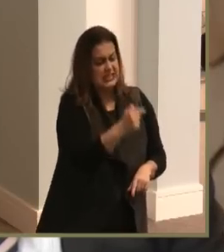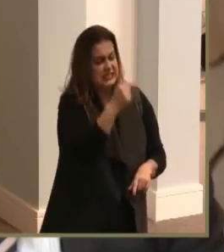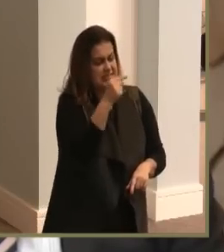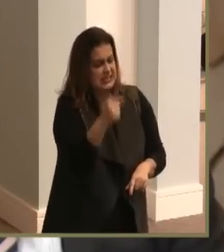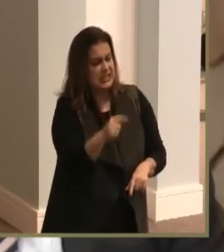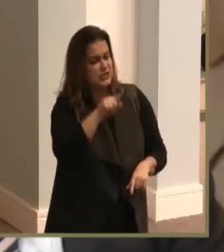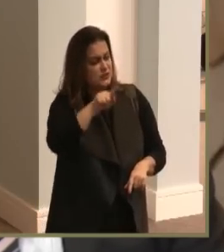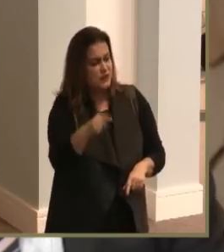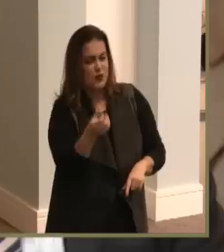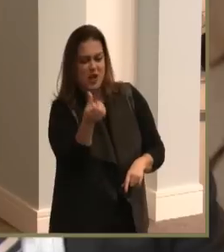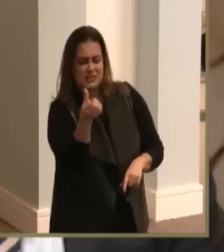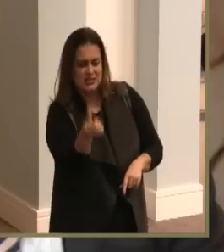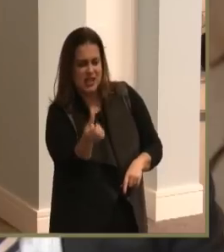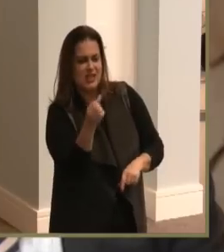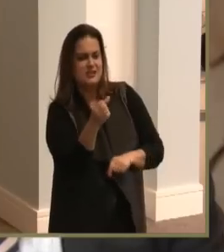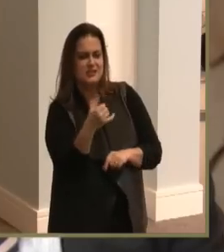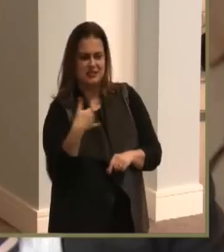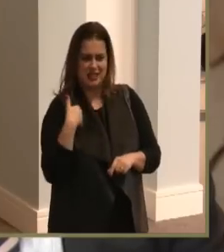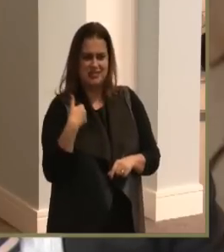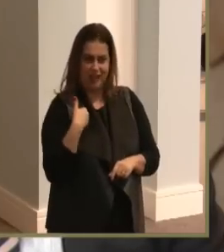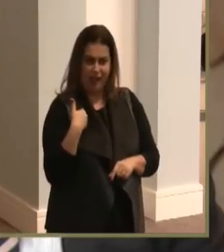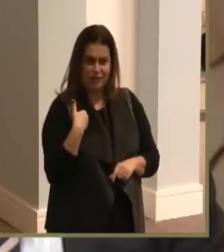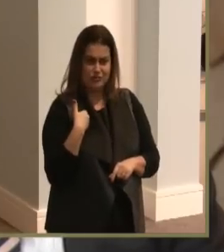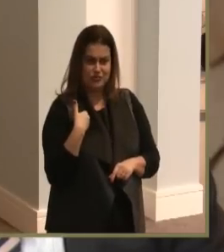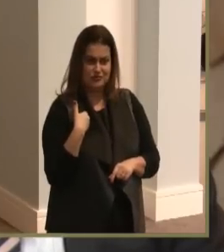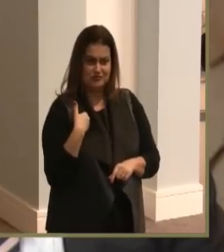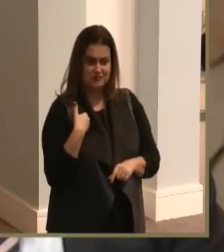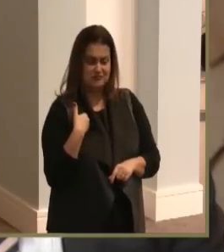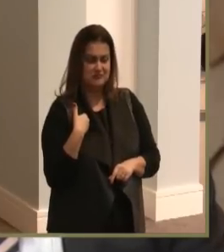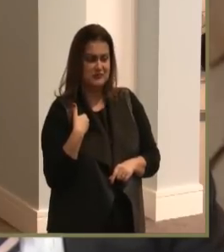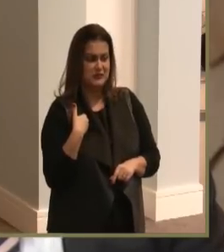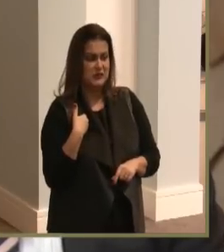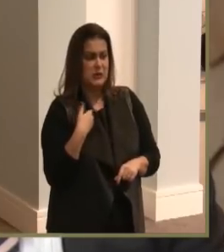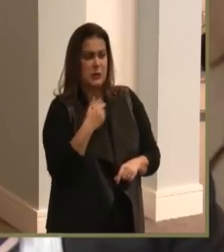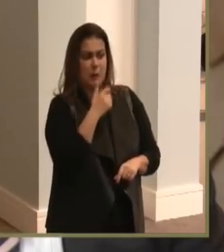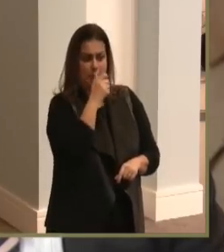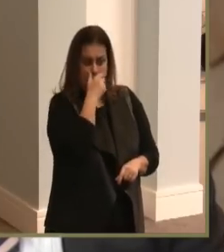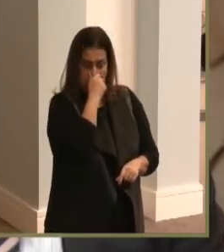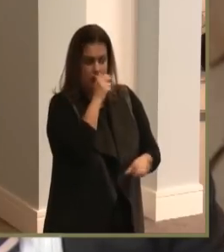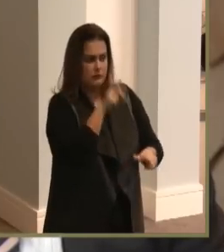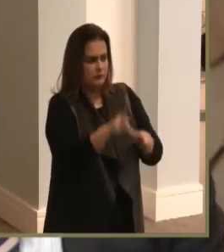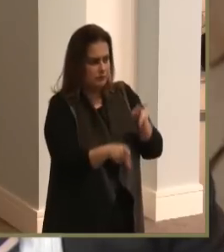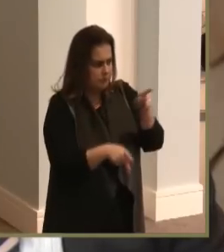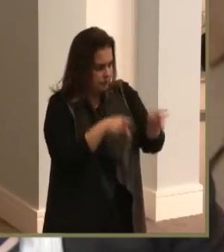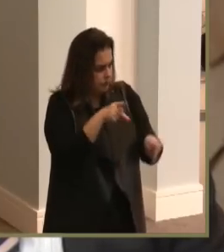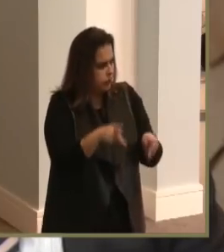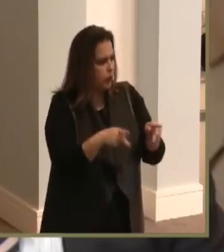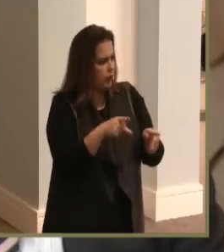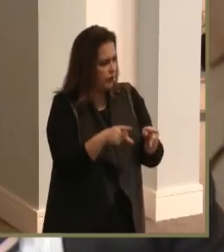77,6 anos, é a segunda maior do país, uma densidade demográfica de